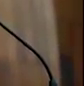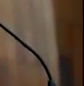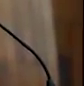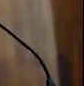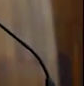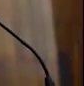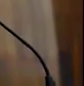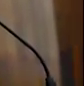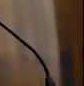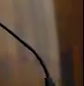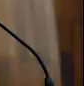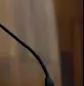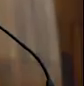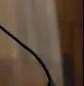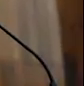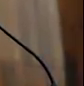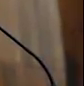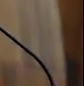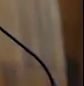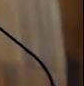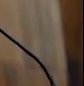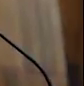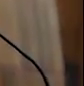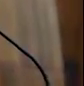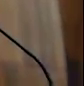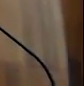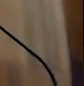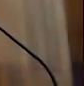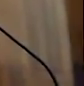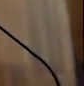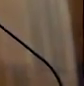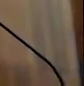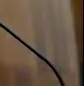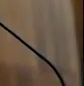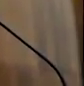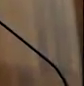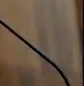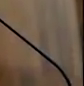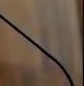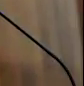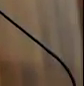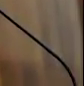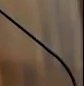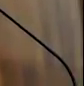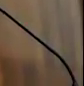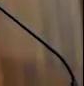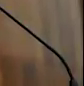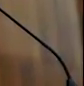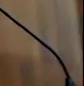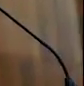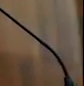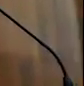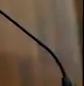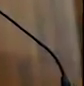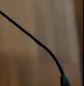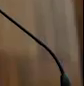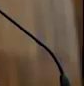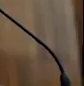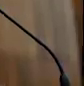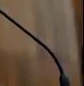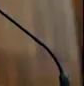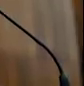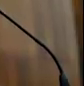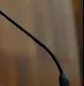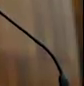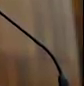defender causas que aparentemente parecem ser perdidas. Eu acredito sim que a defesa dos valores republicanos, que a defesa